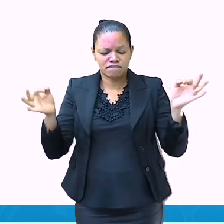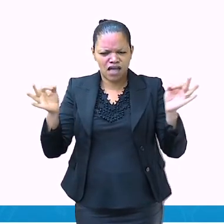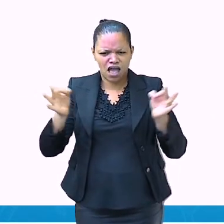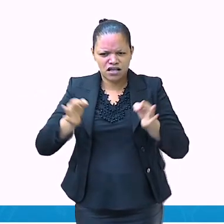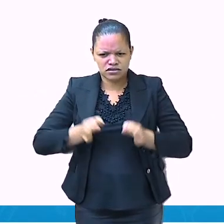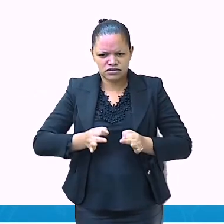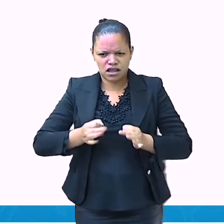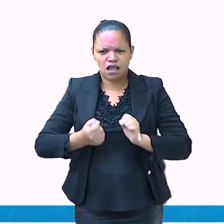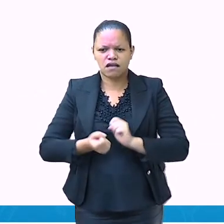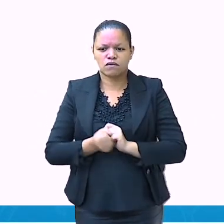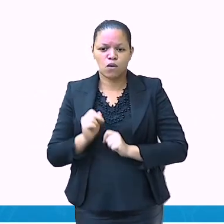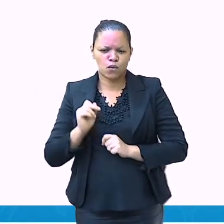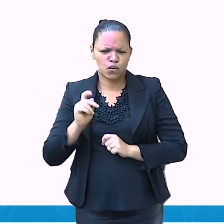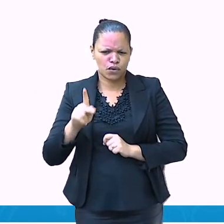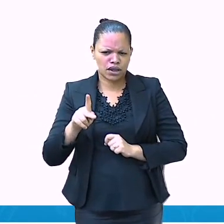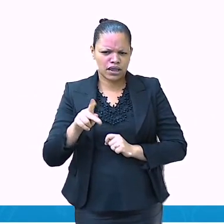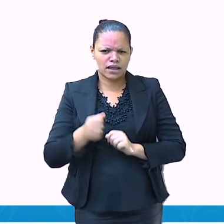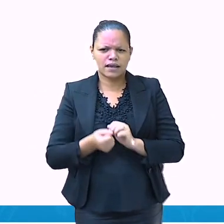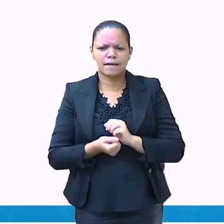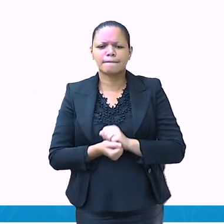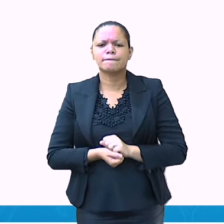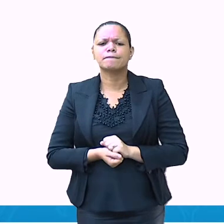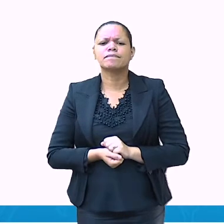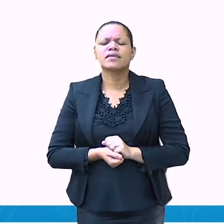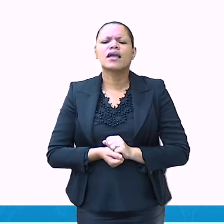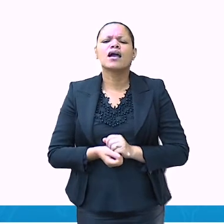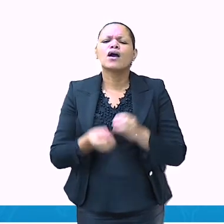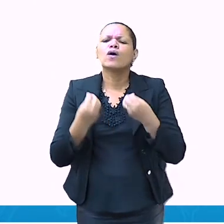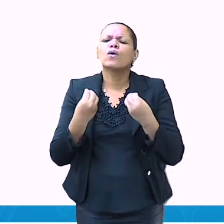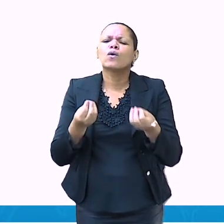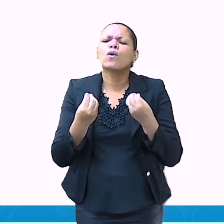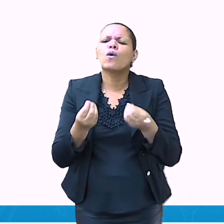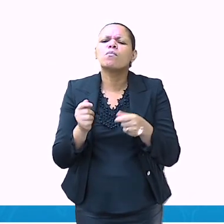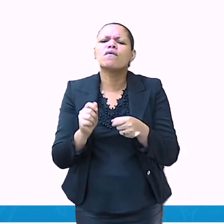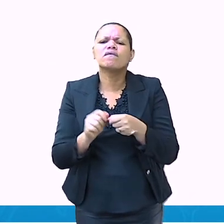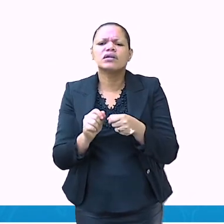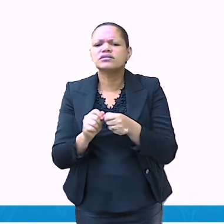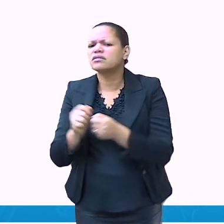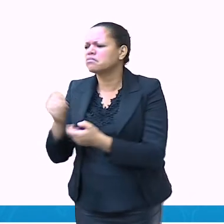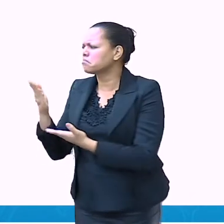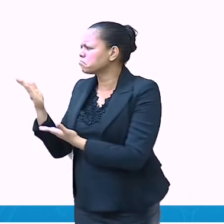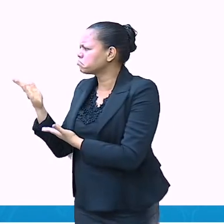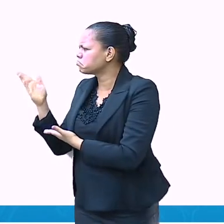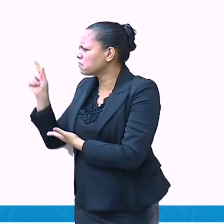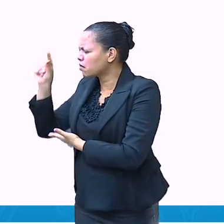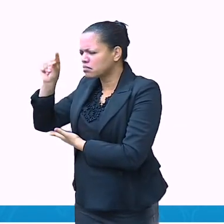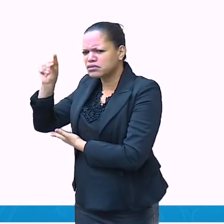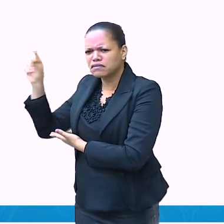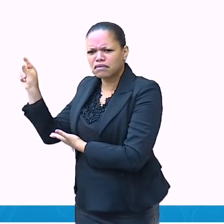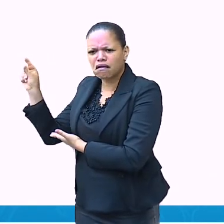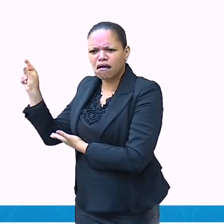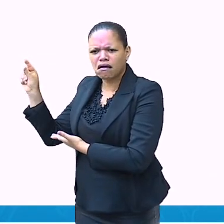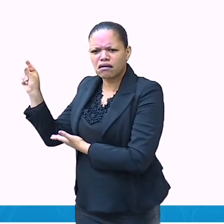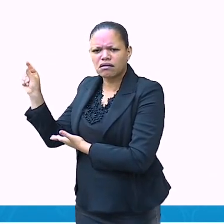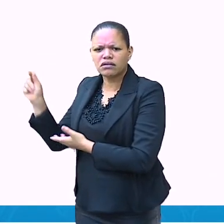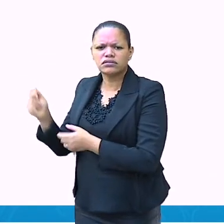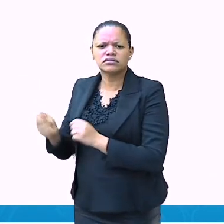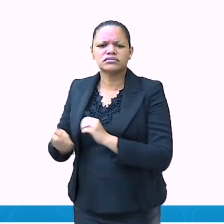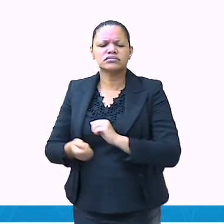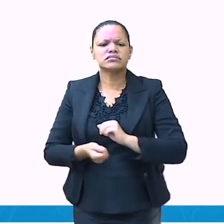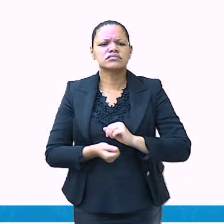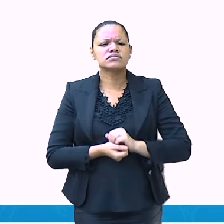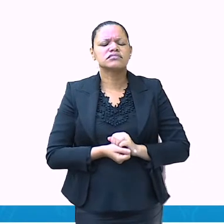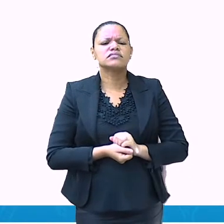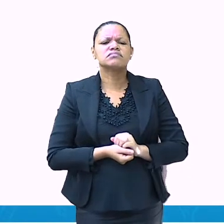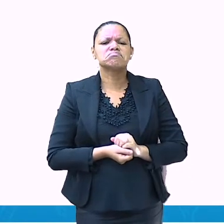I, he, she, it, né? Eu, ele, ela, ou